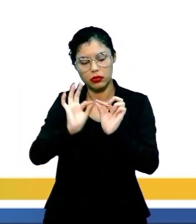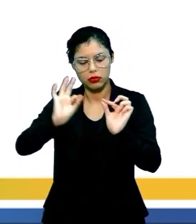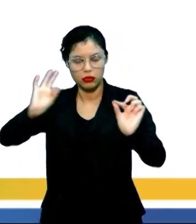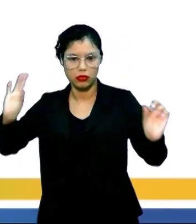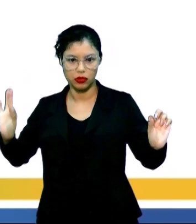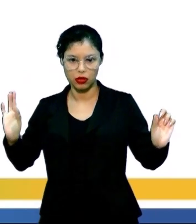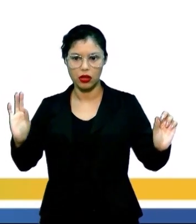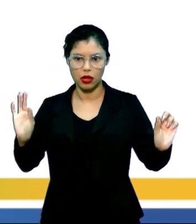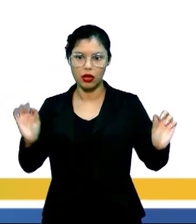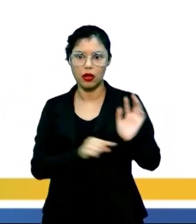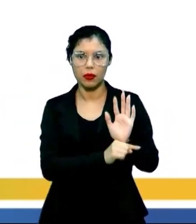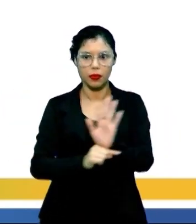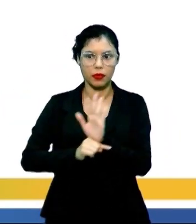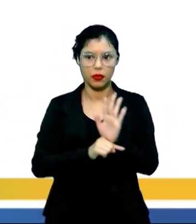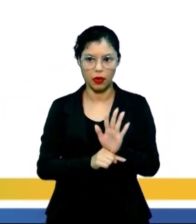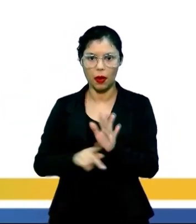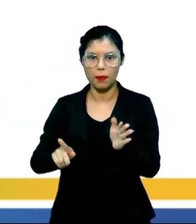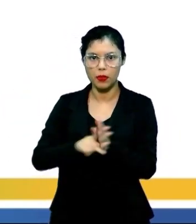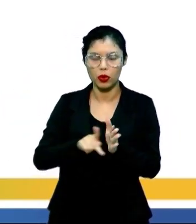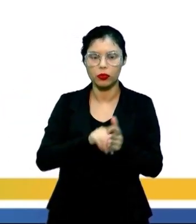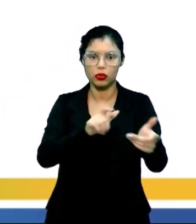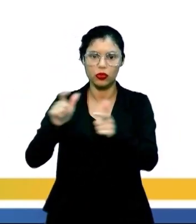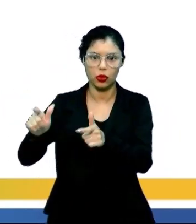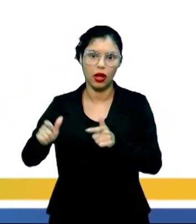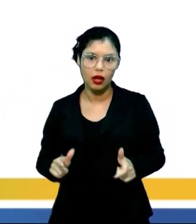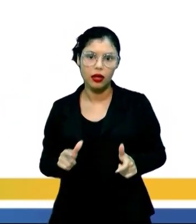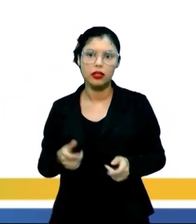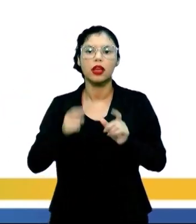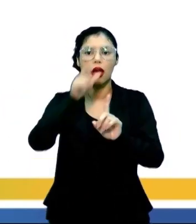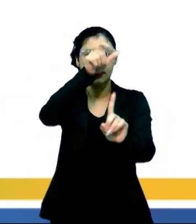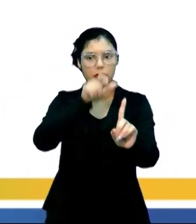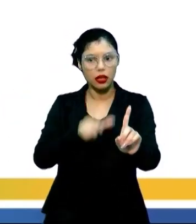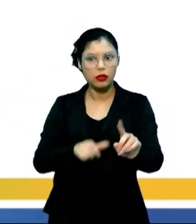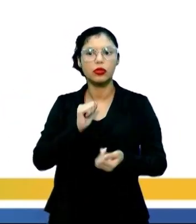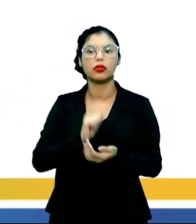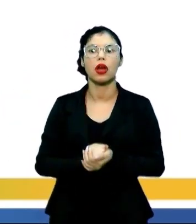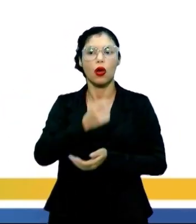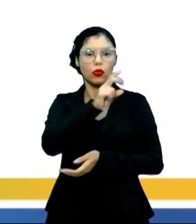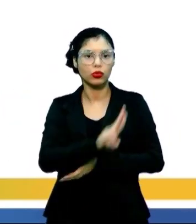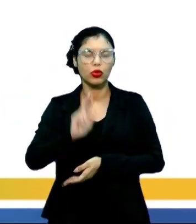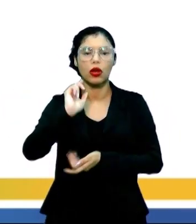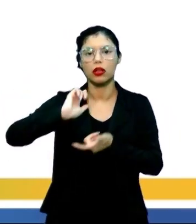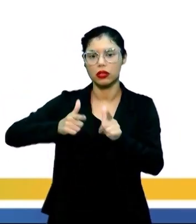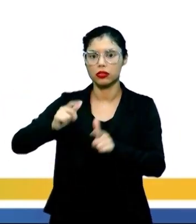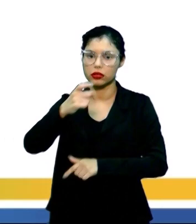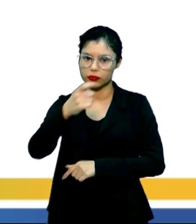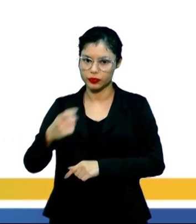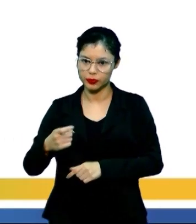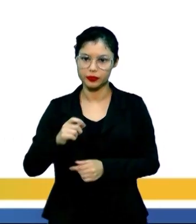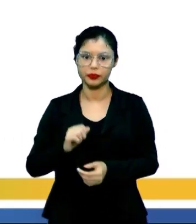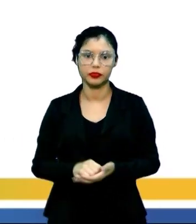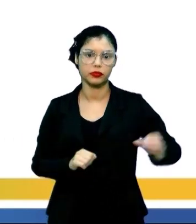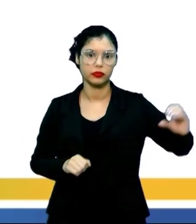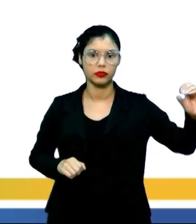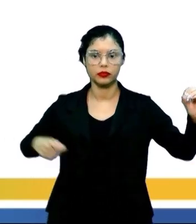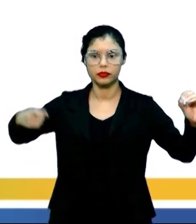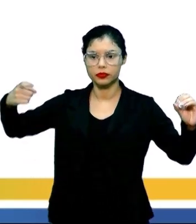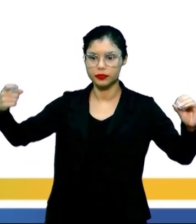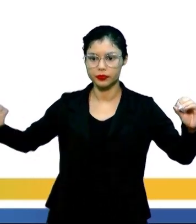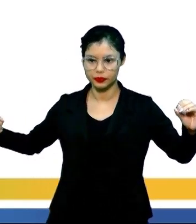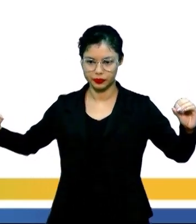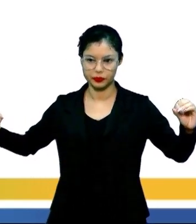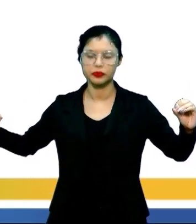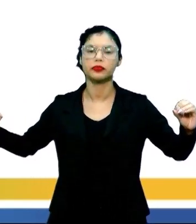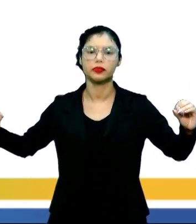ponto que será a origem dos espaços. Representaremos a posição aqui utilizando a letra X.